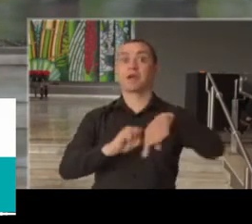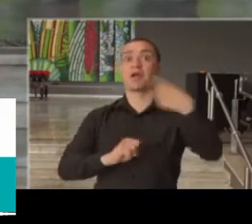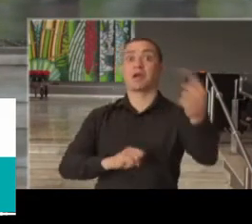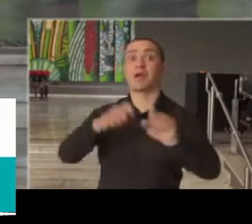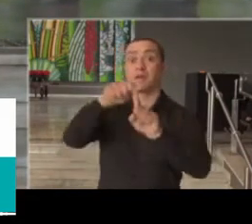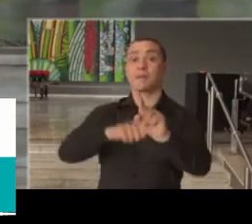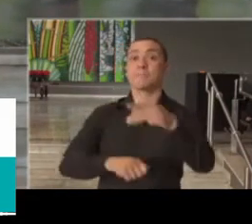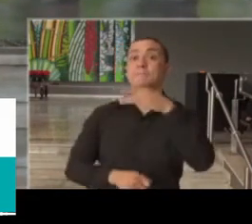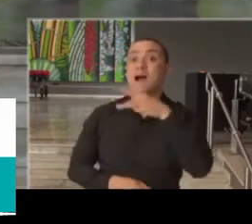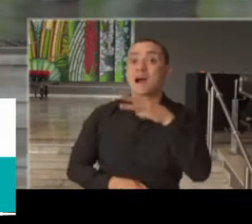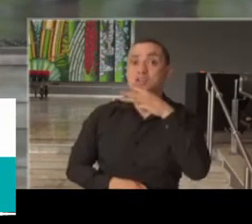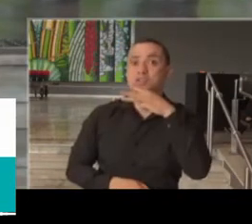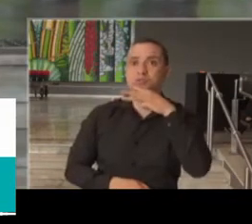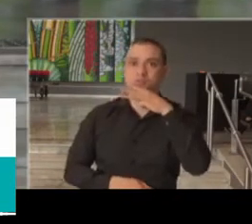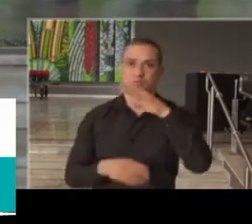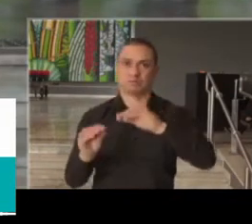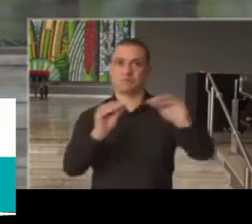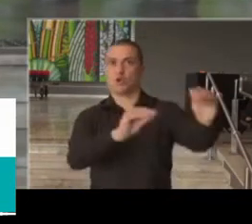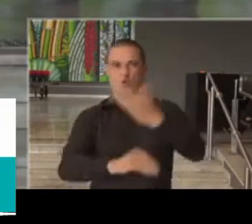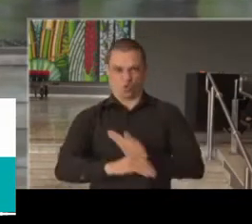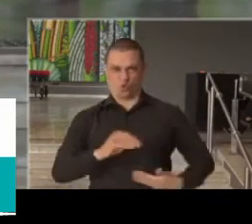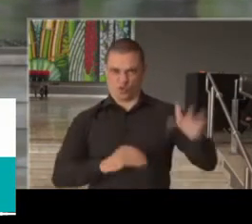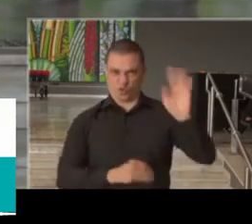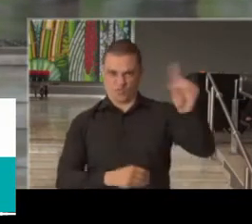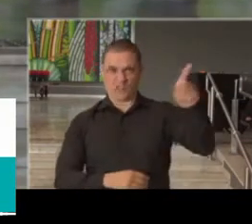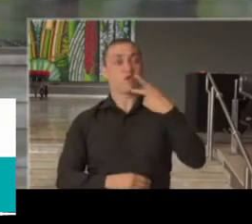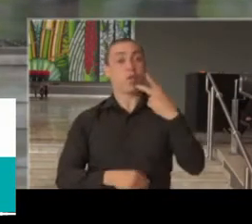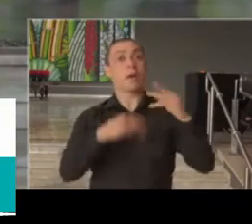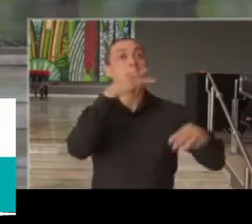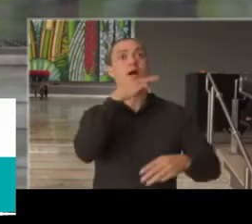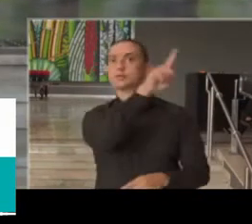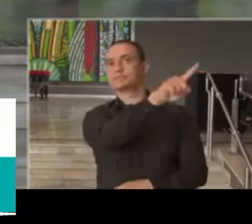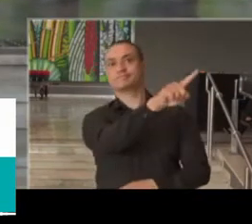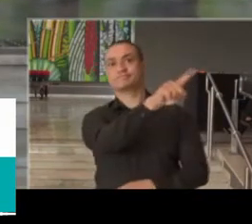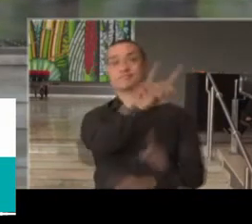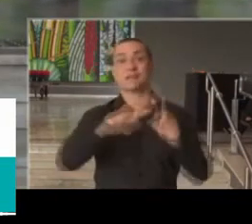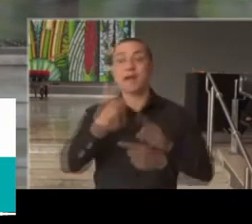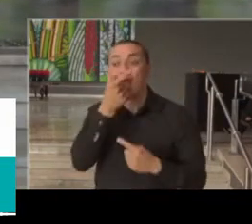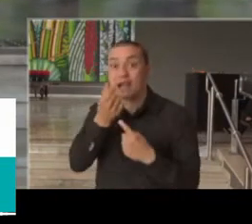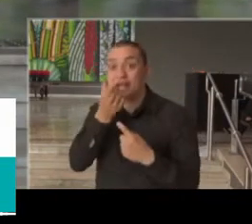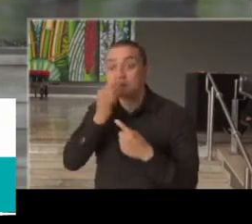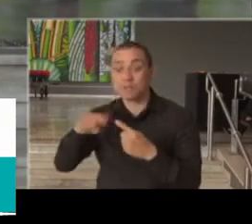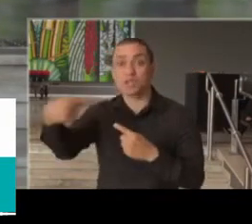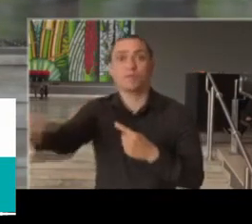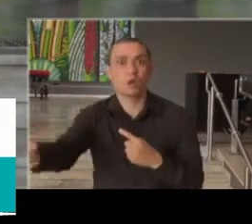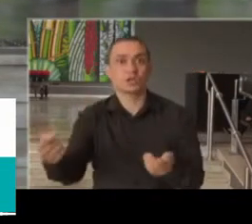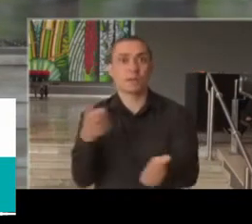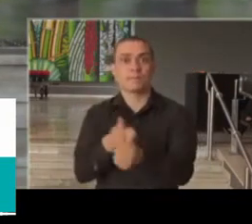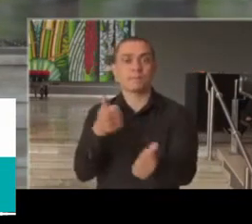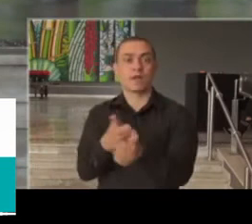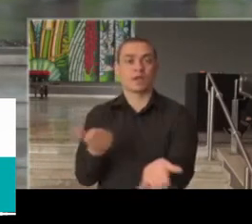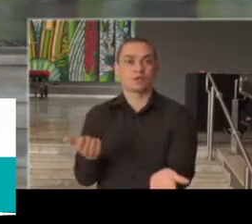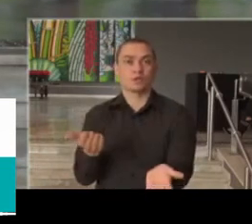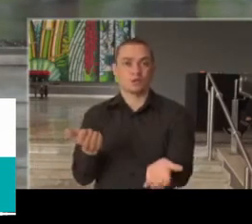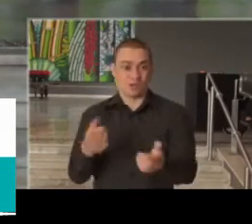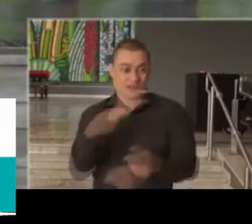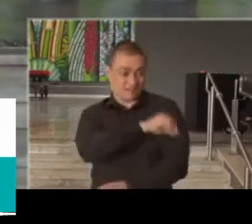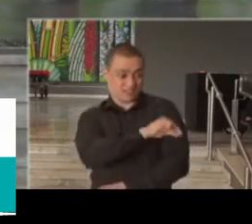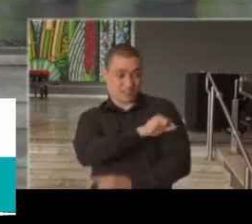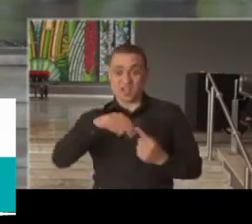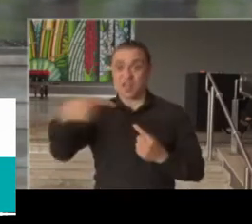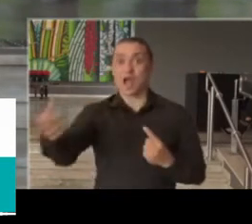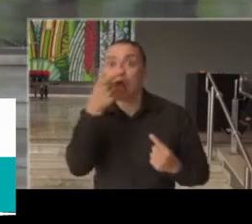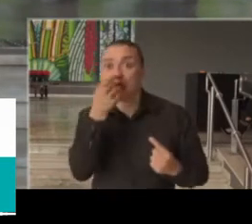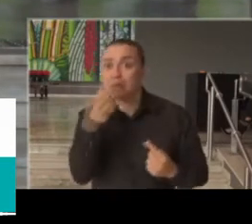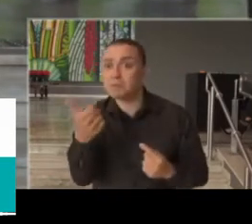de março, como quer o governo federal, teremos a campanha nacional da gripe coincidindo com a campanha de vacinação contra